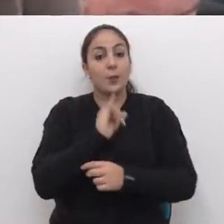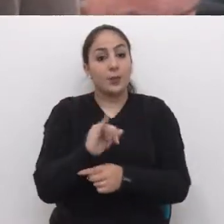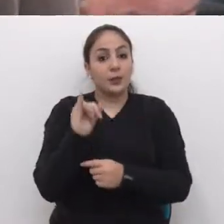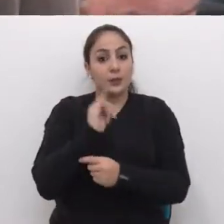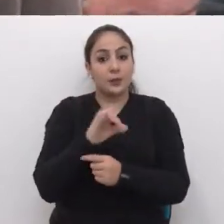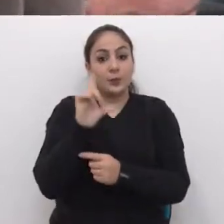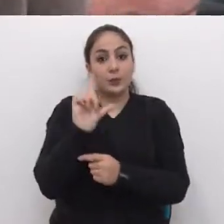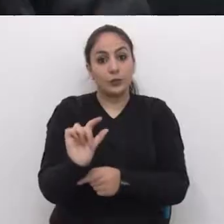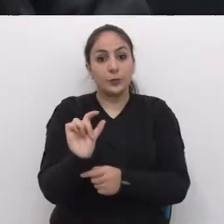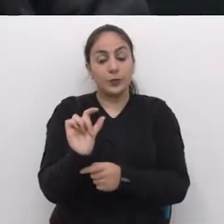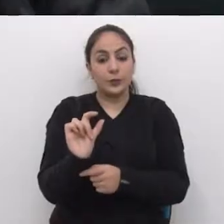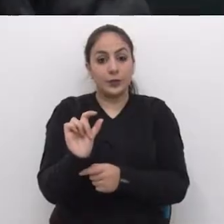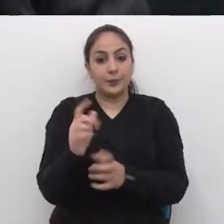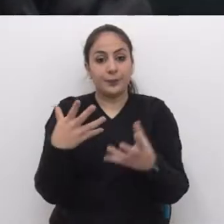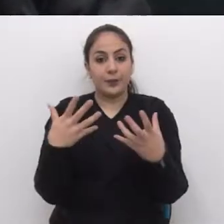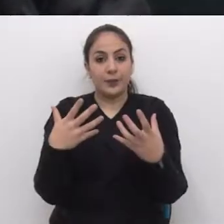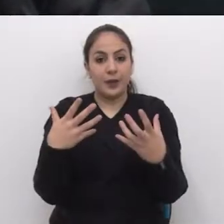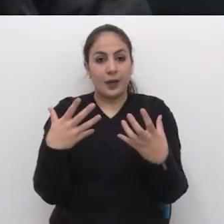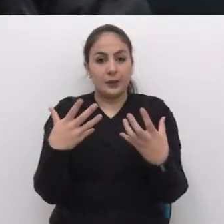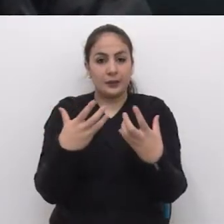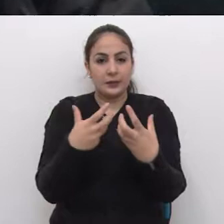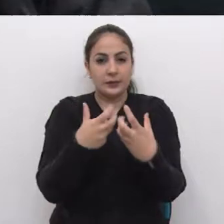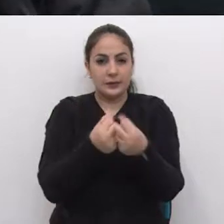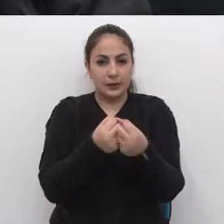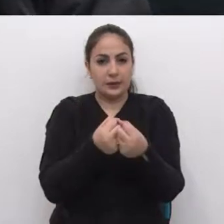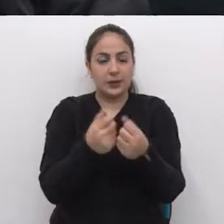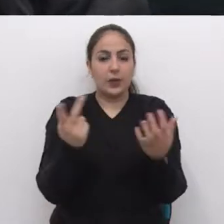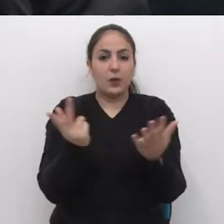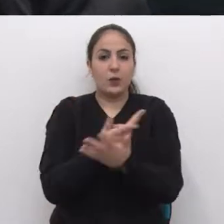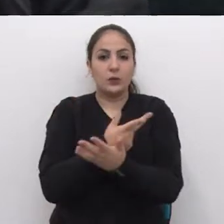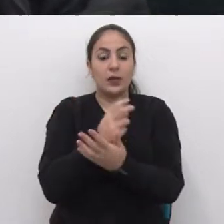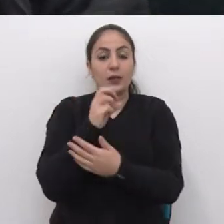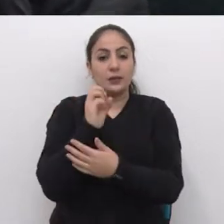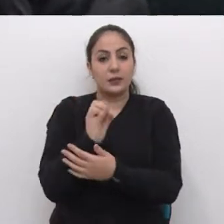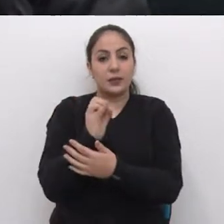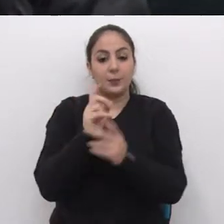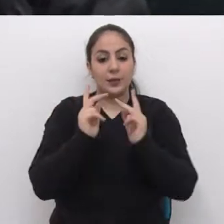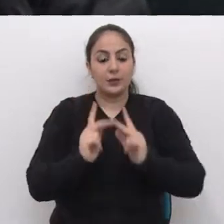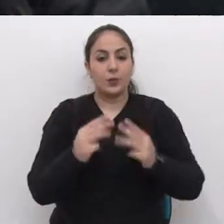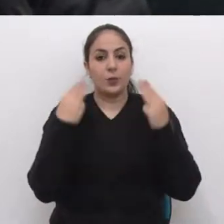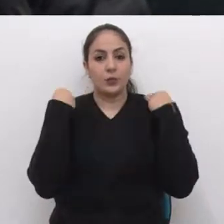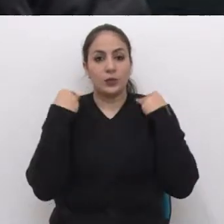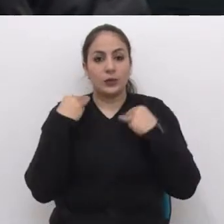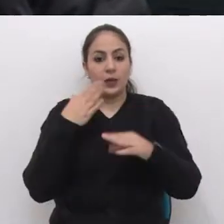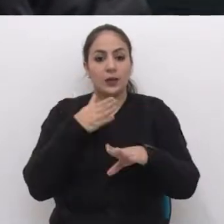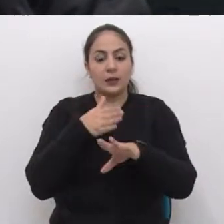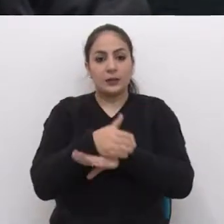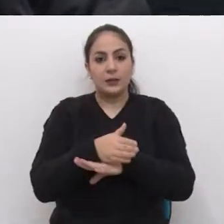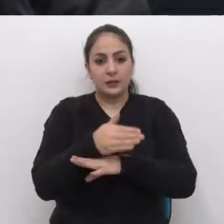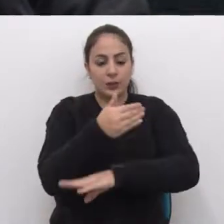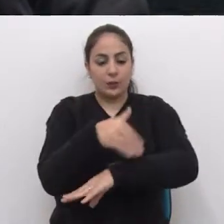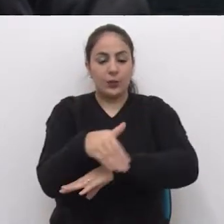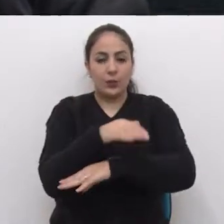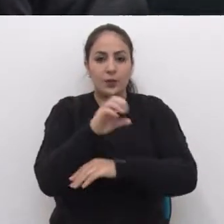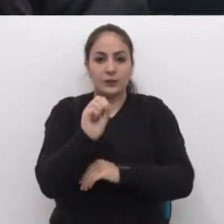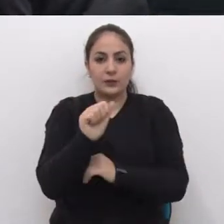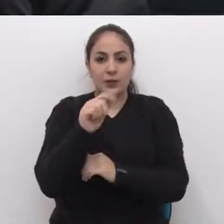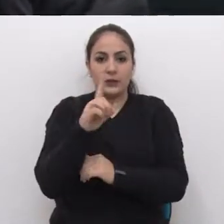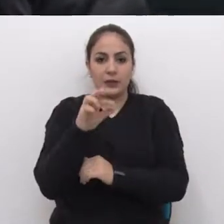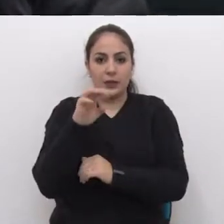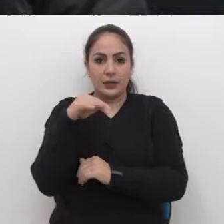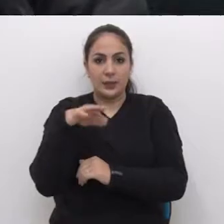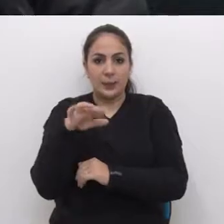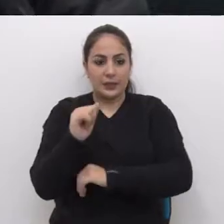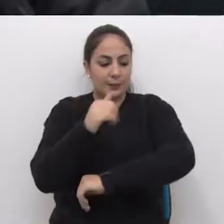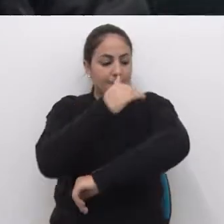os acidentes, que acontecem, na maioria, quando motoristas desejam acessar a rua Saldanha Marinho em